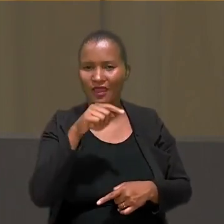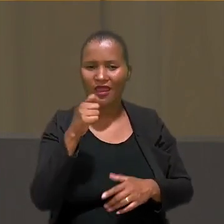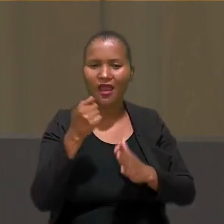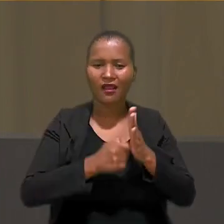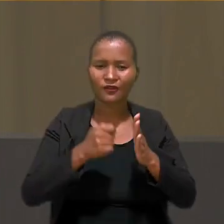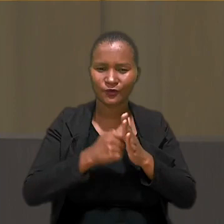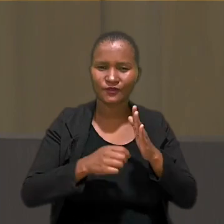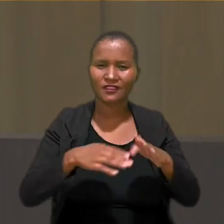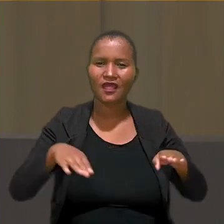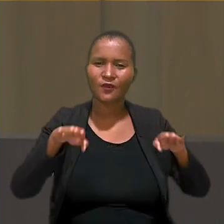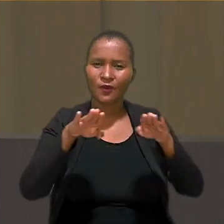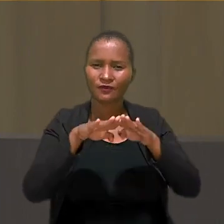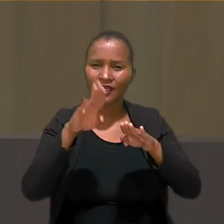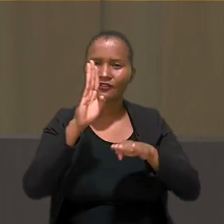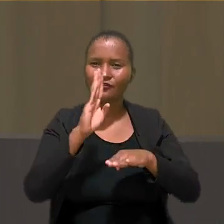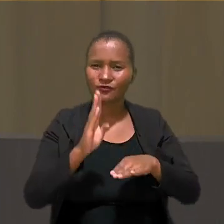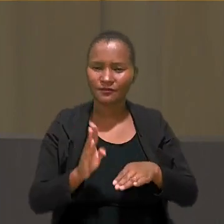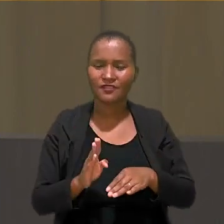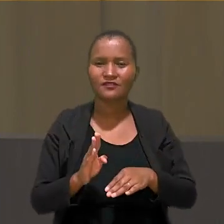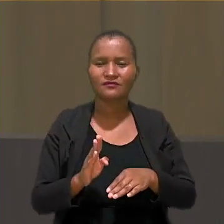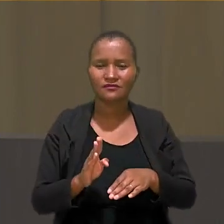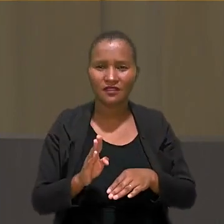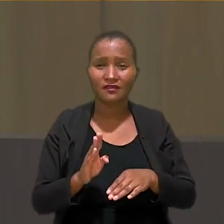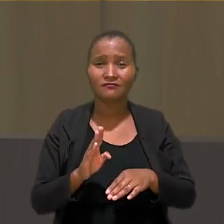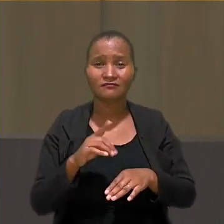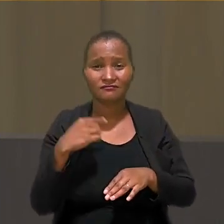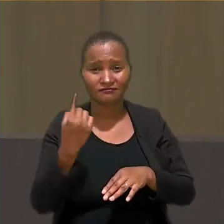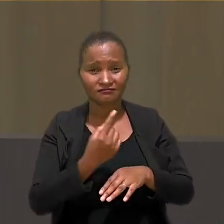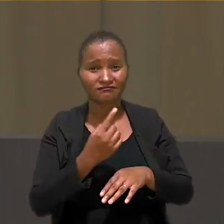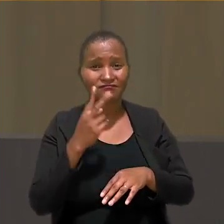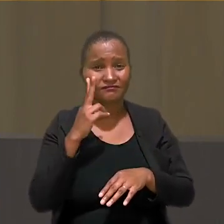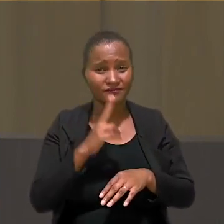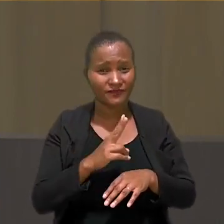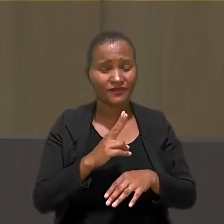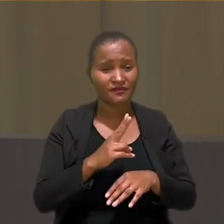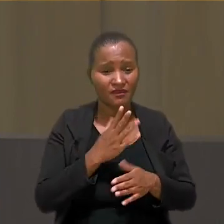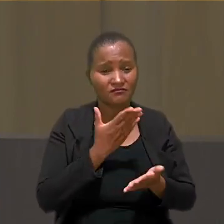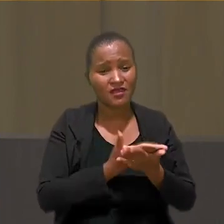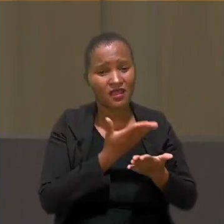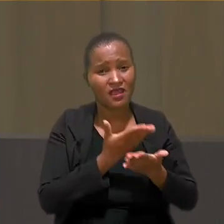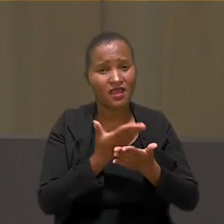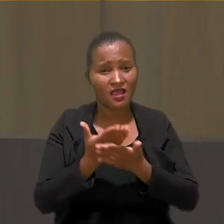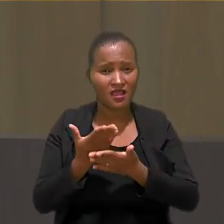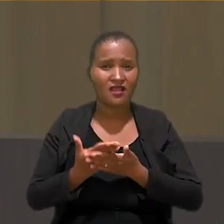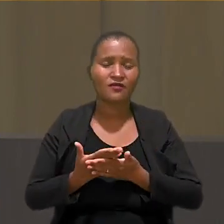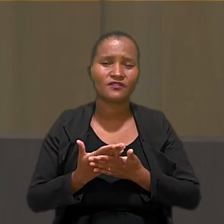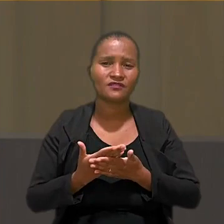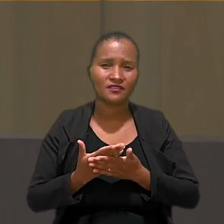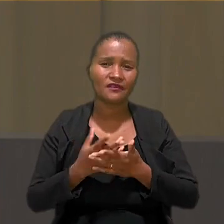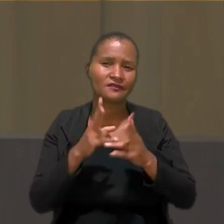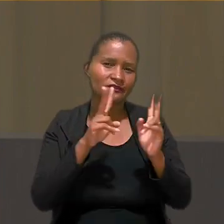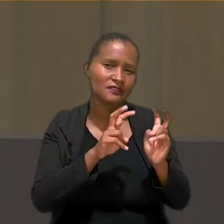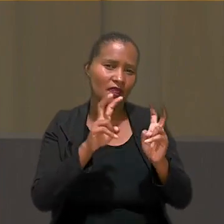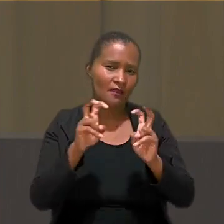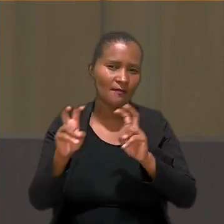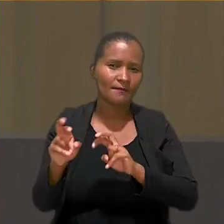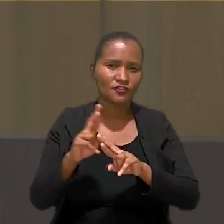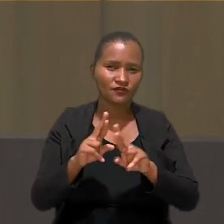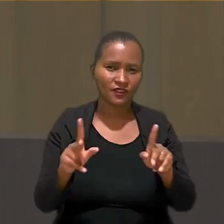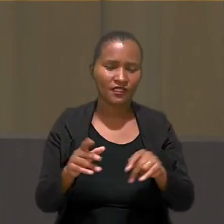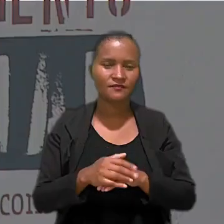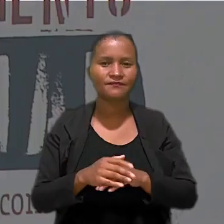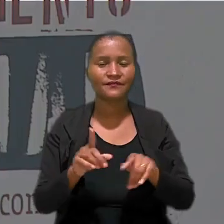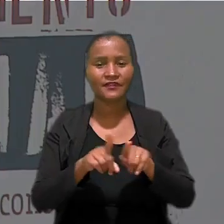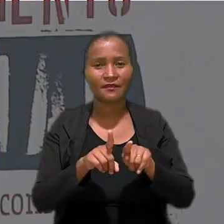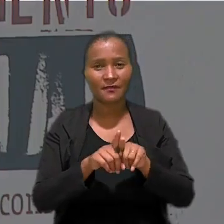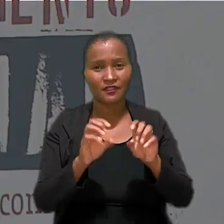igualdade no Brasil. De lá para cá, temos tido, como disse o ministro Hélio Bentes, sucessivas aulas, cada uma com temáticas